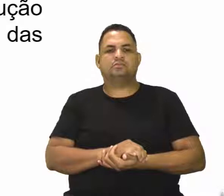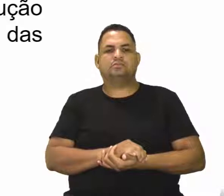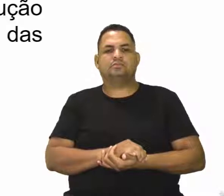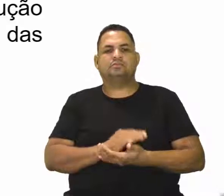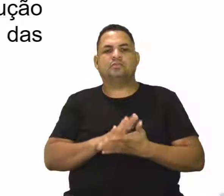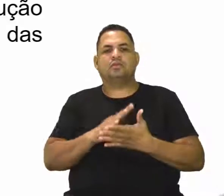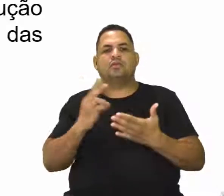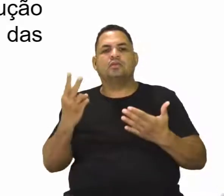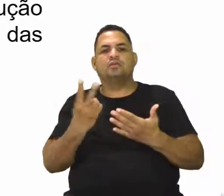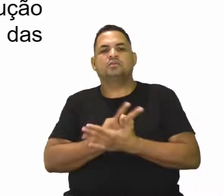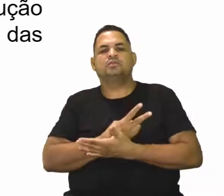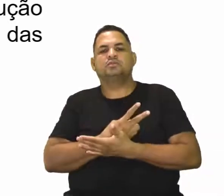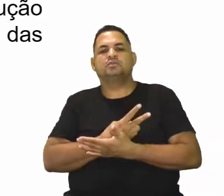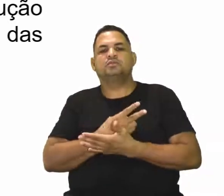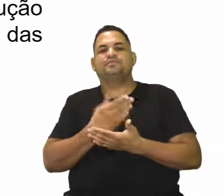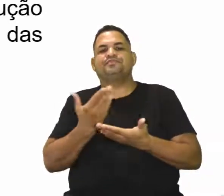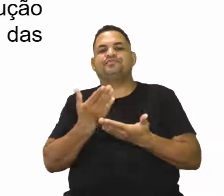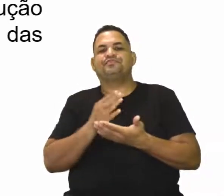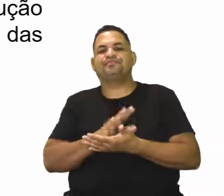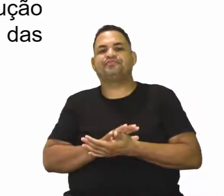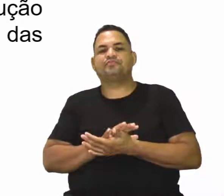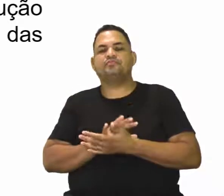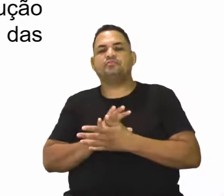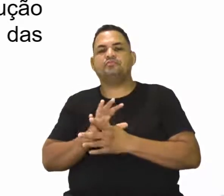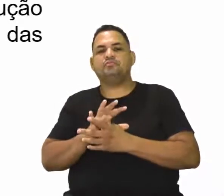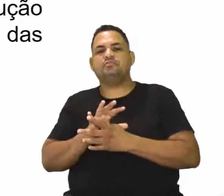Os efeitos da globalização sobre o meio ambiente